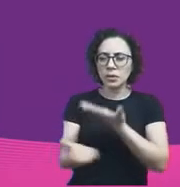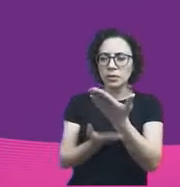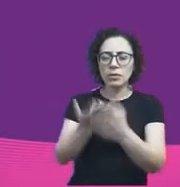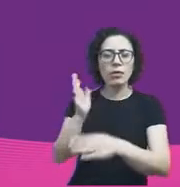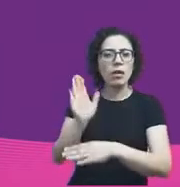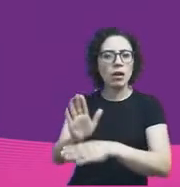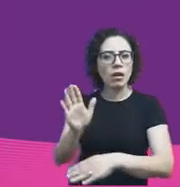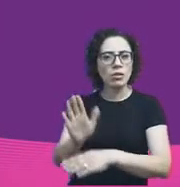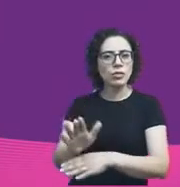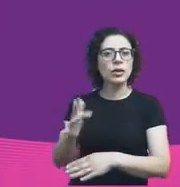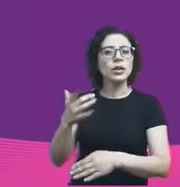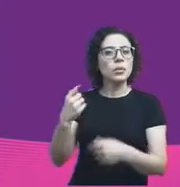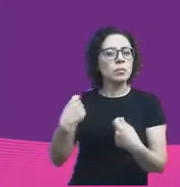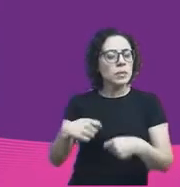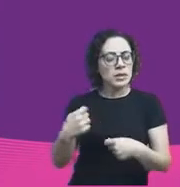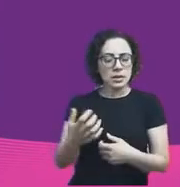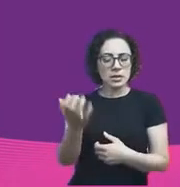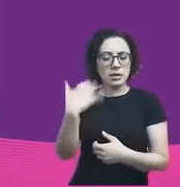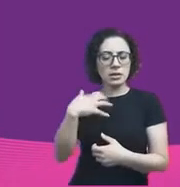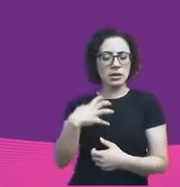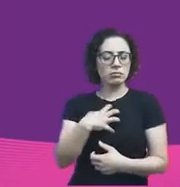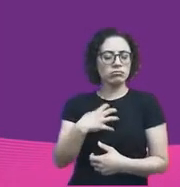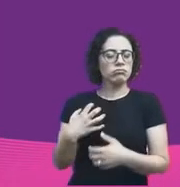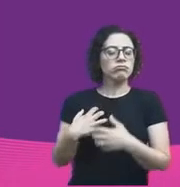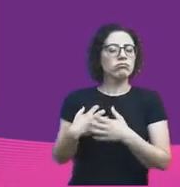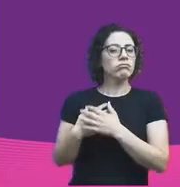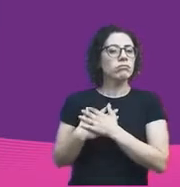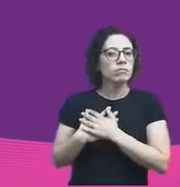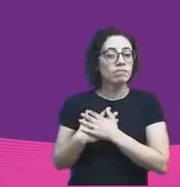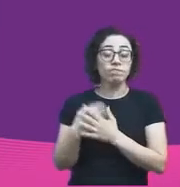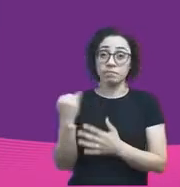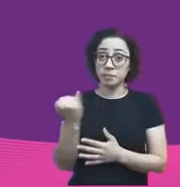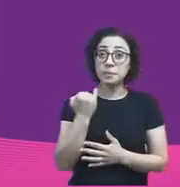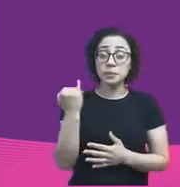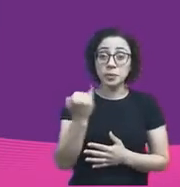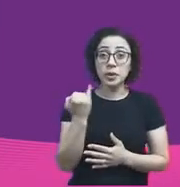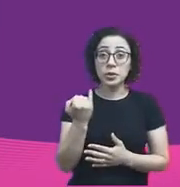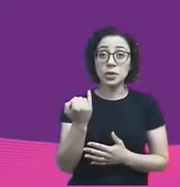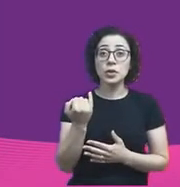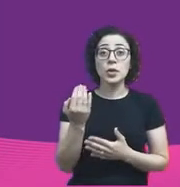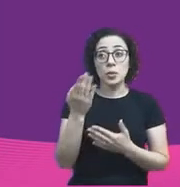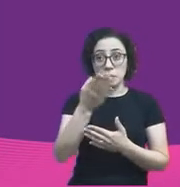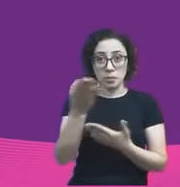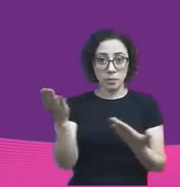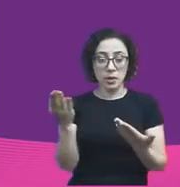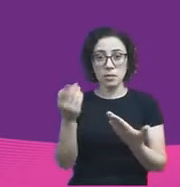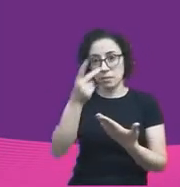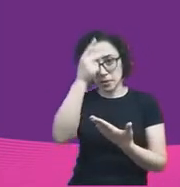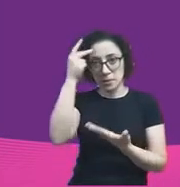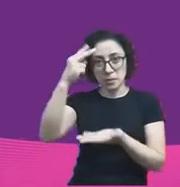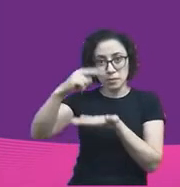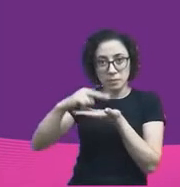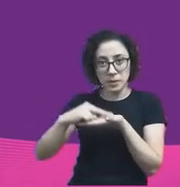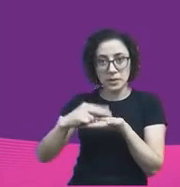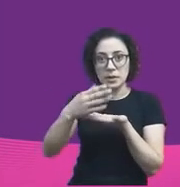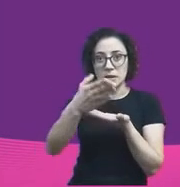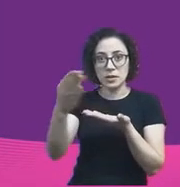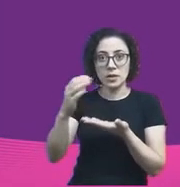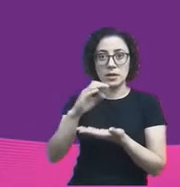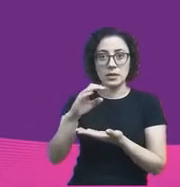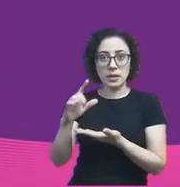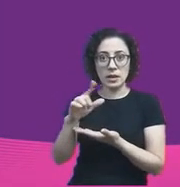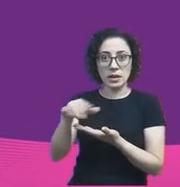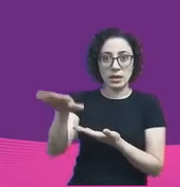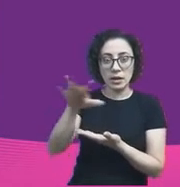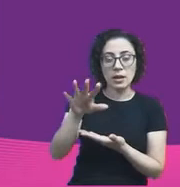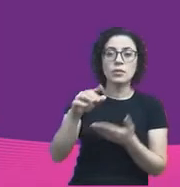gente trabalha. Isso é muito importante, tanto para os clientes internos ou para os clientes externos, numa